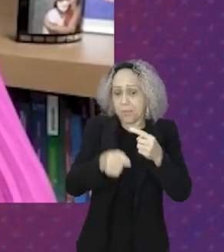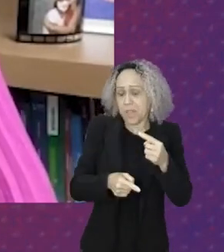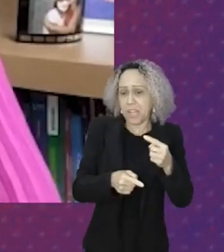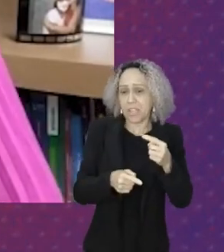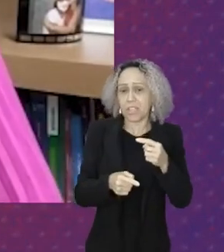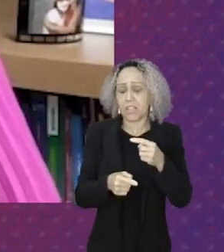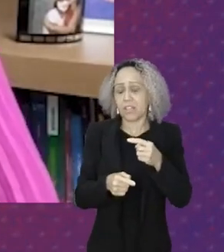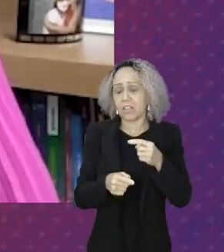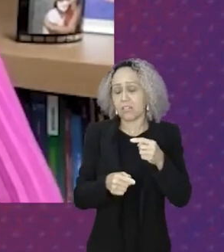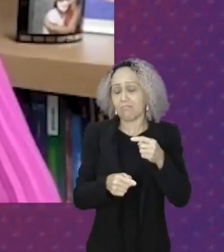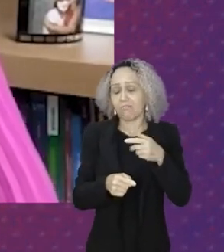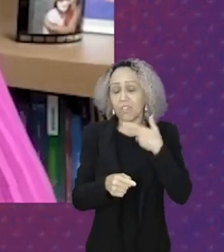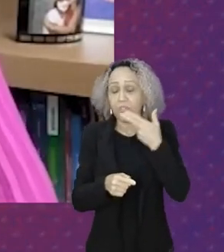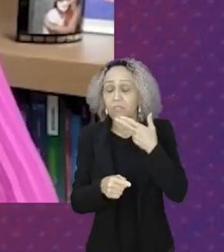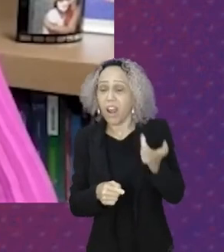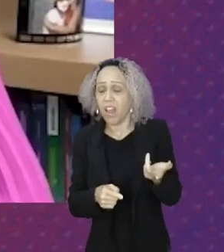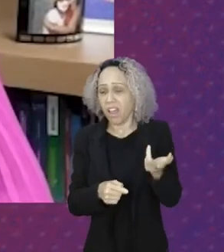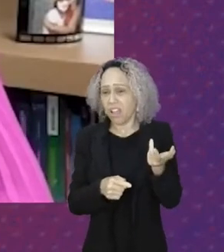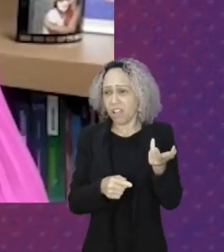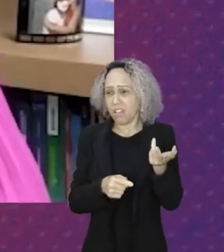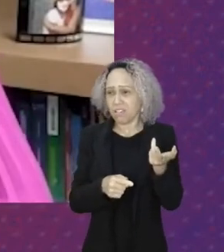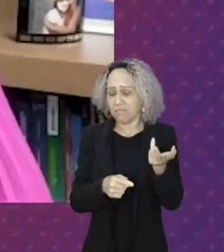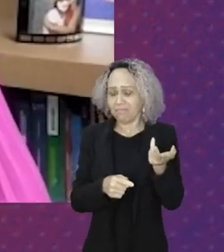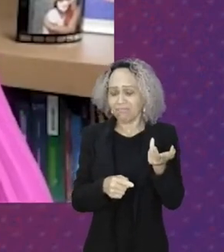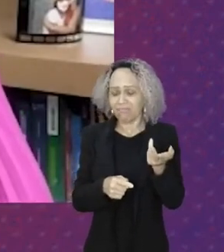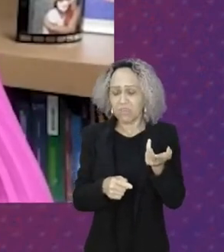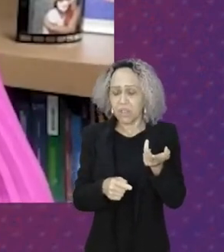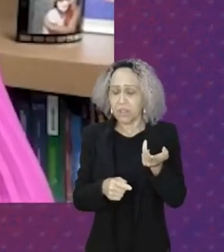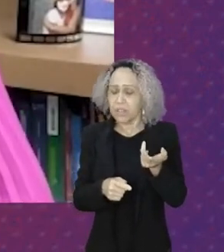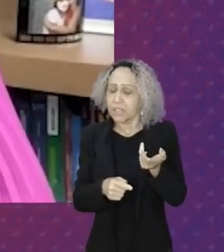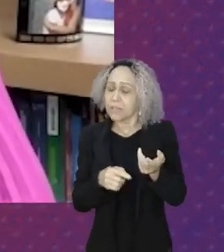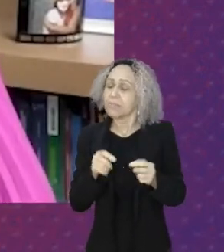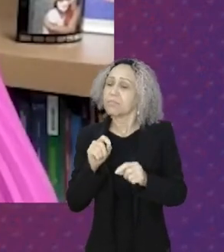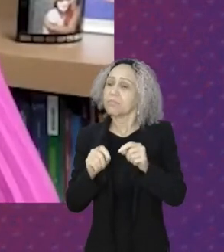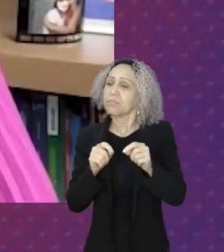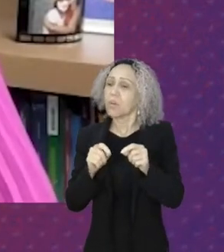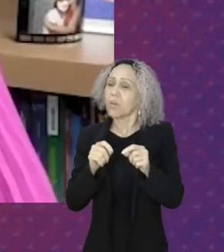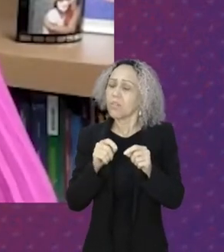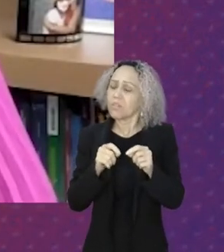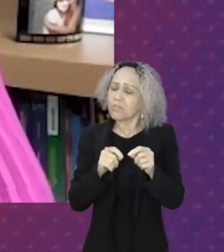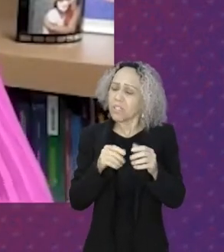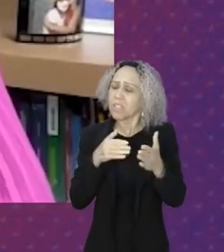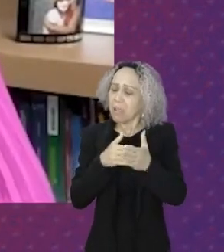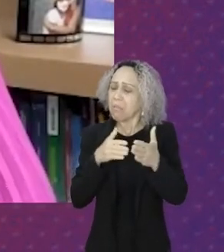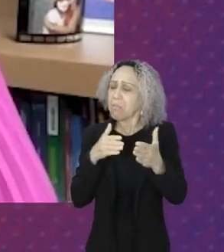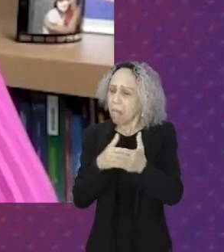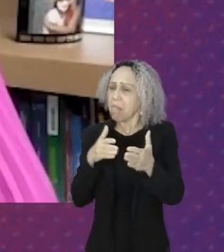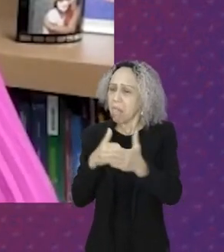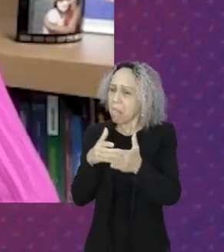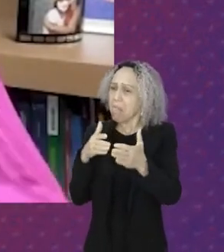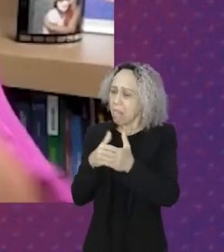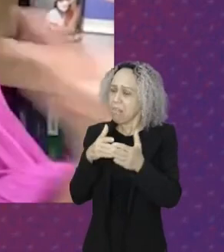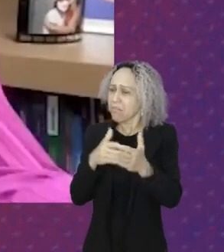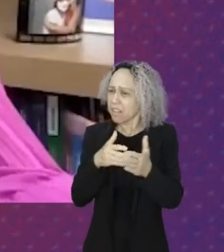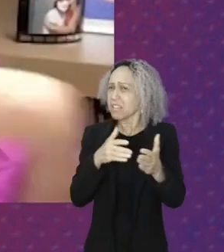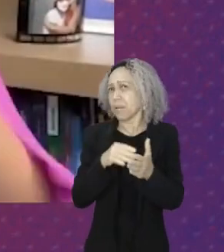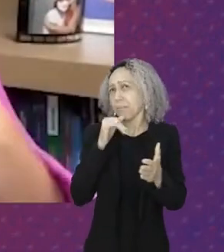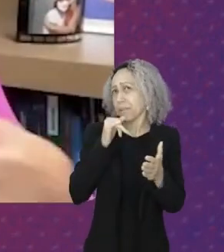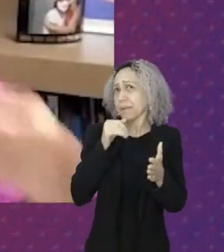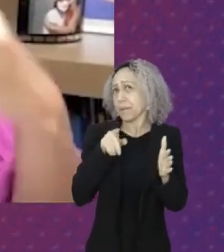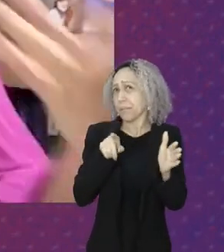vigente, por trazer questões para a ordem do dia, por indagar sobre